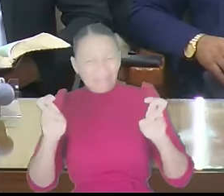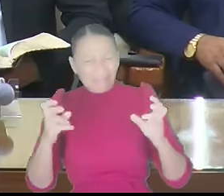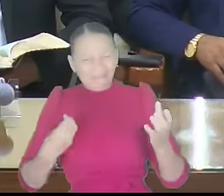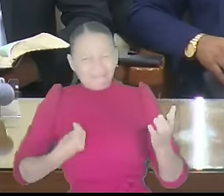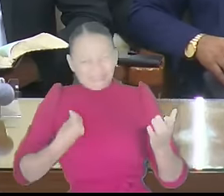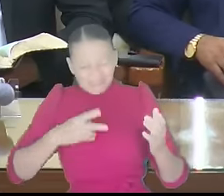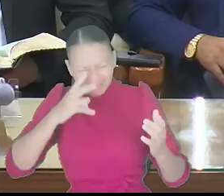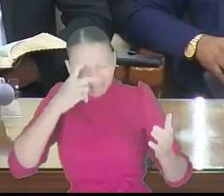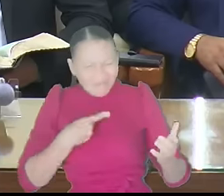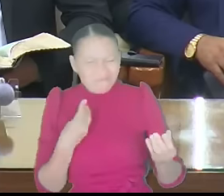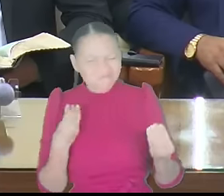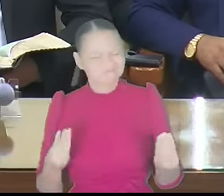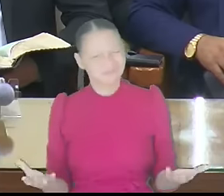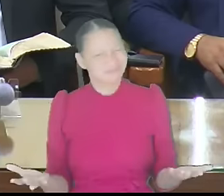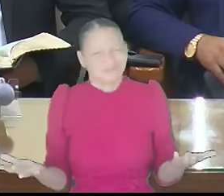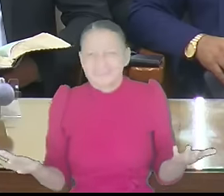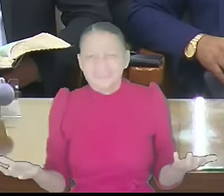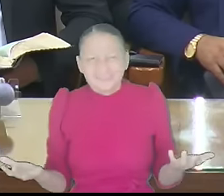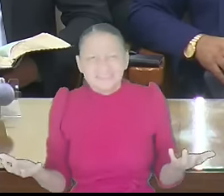Hã?